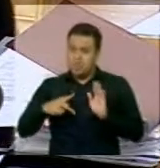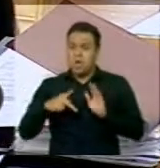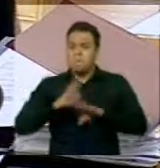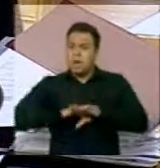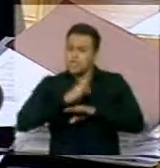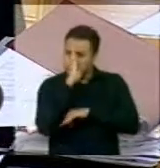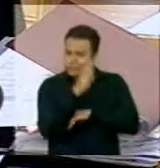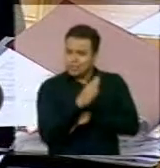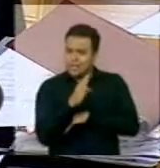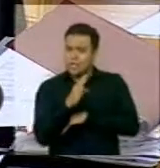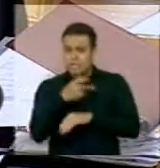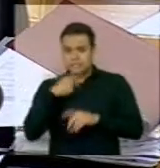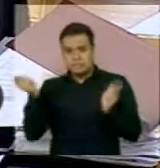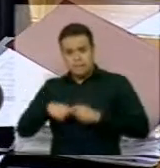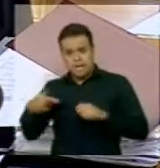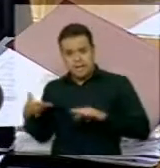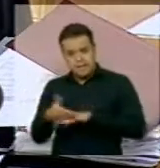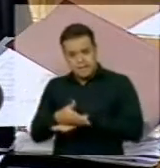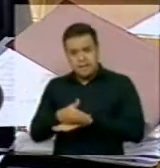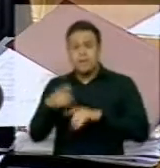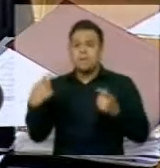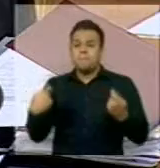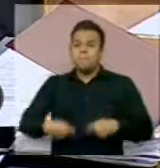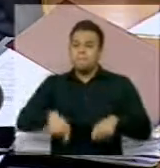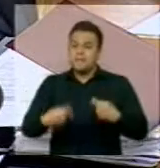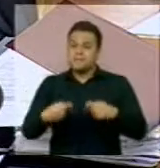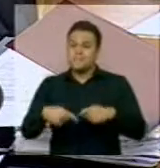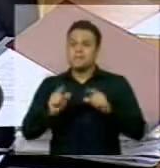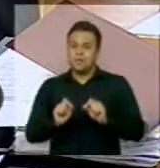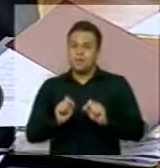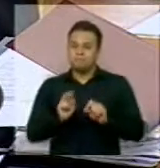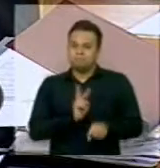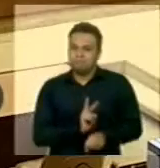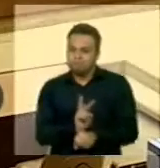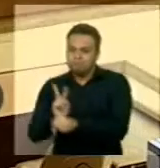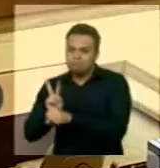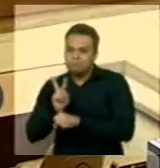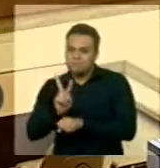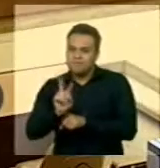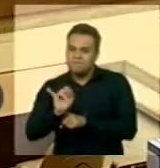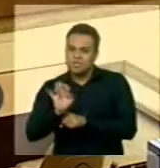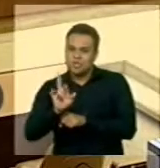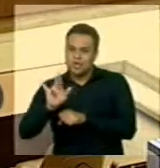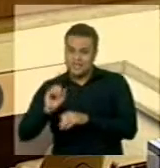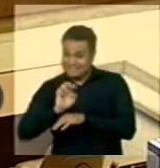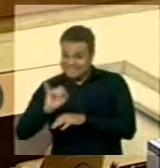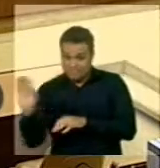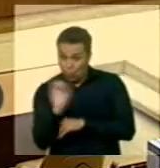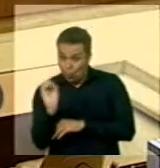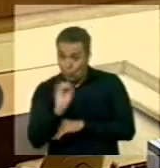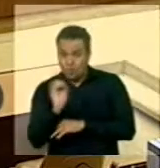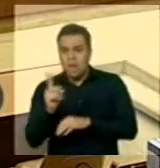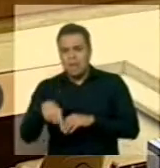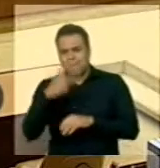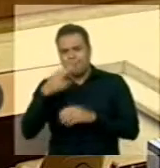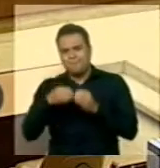diretamente irem àqueles locais que necessitariam da vistoria. Senão, não haverá, e será uma